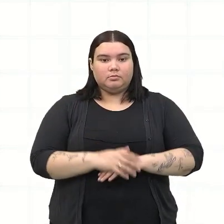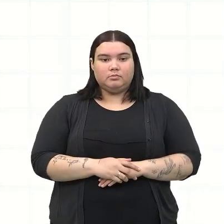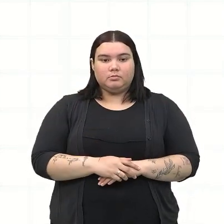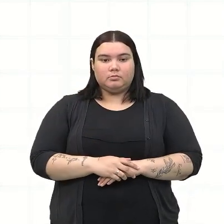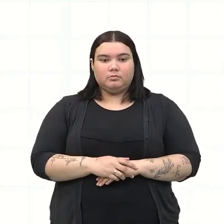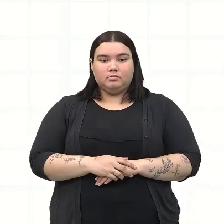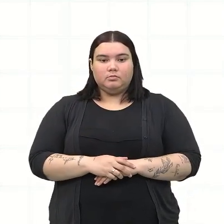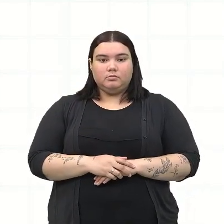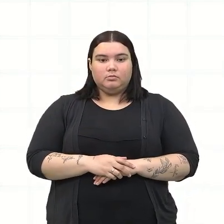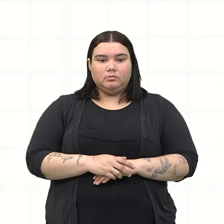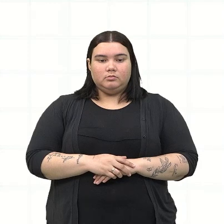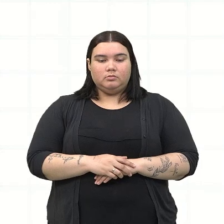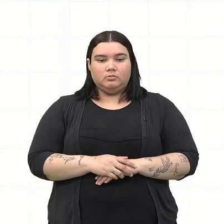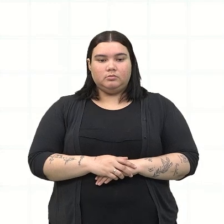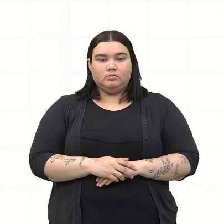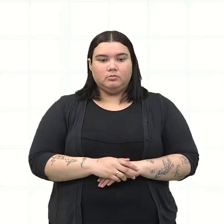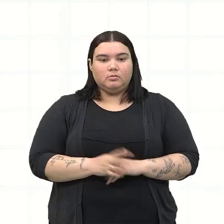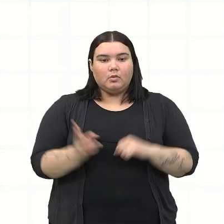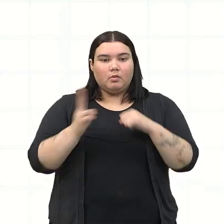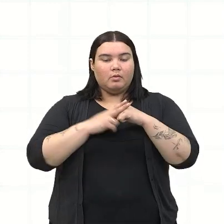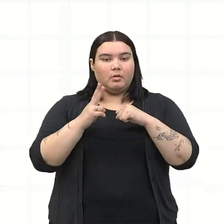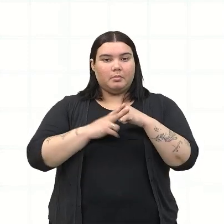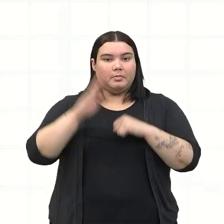Vem o verbo principal.